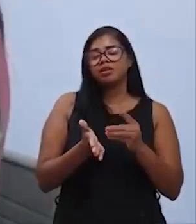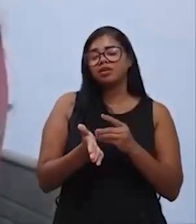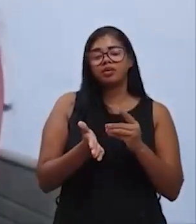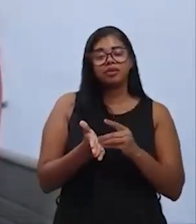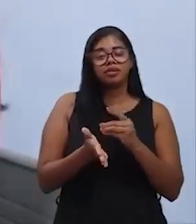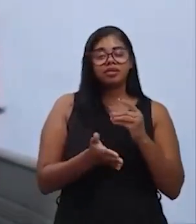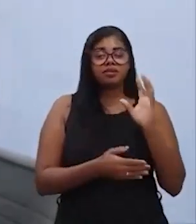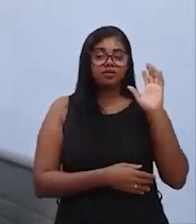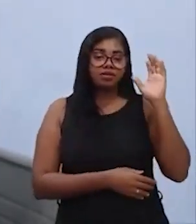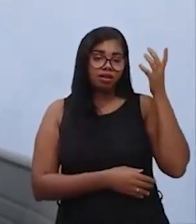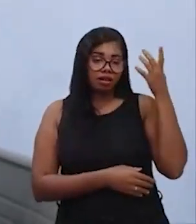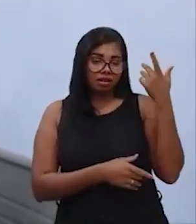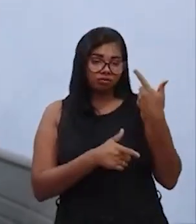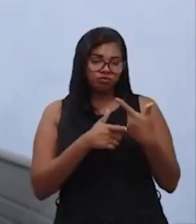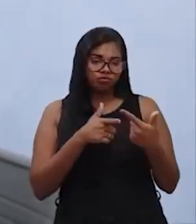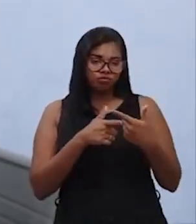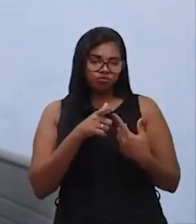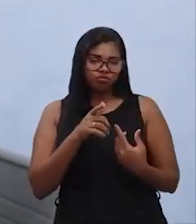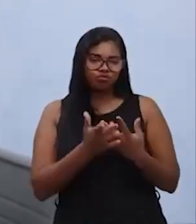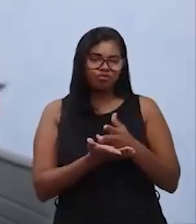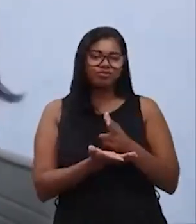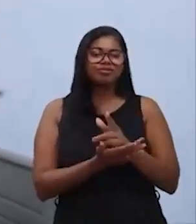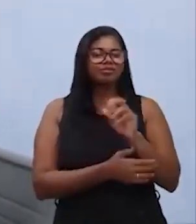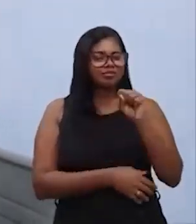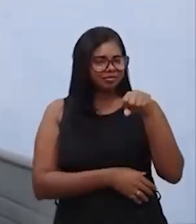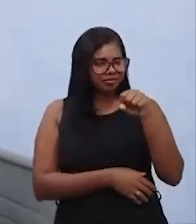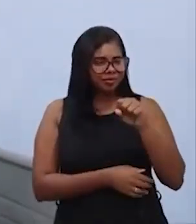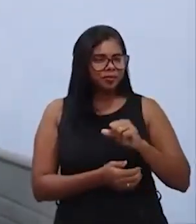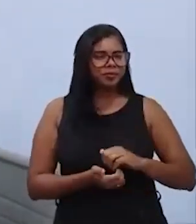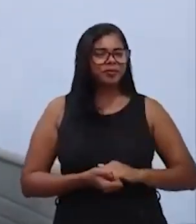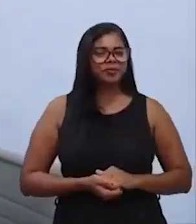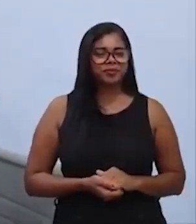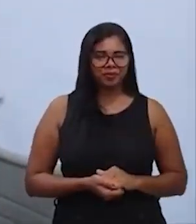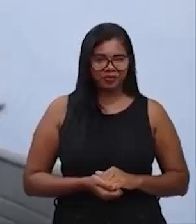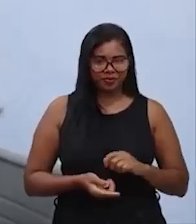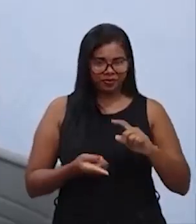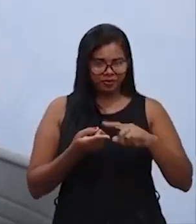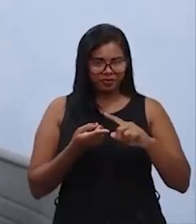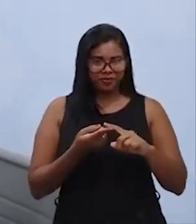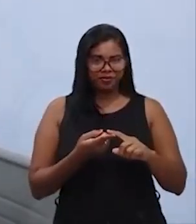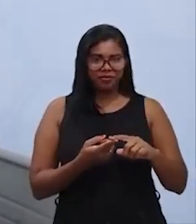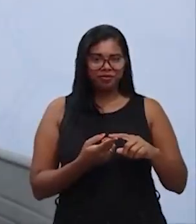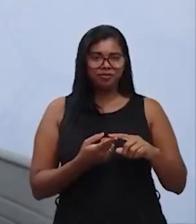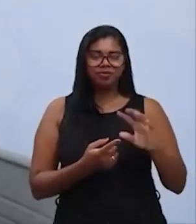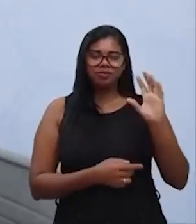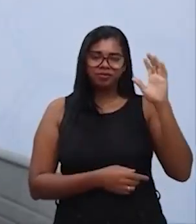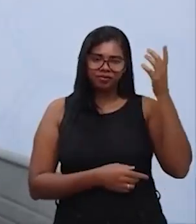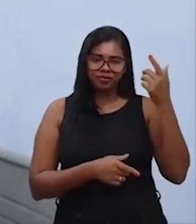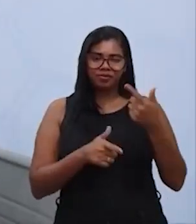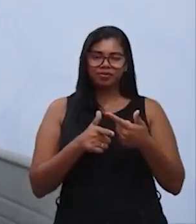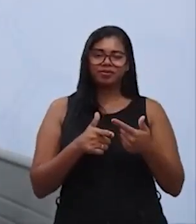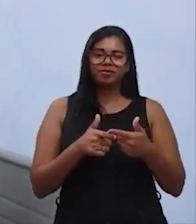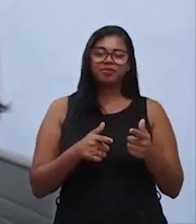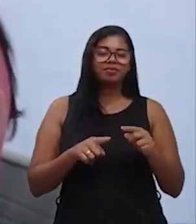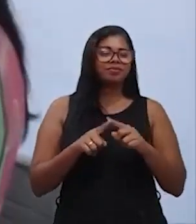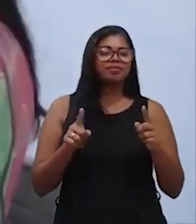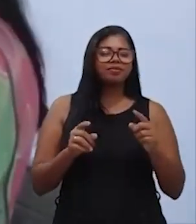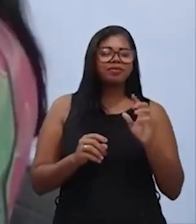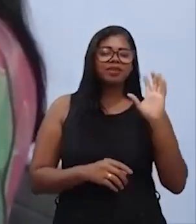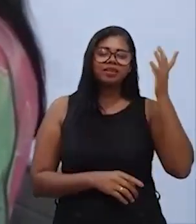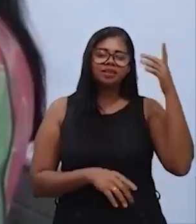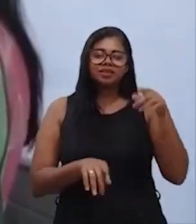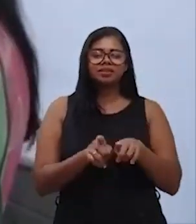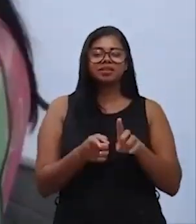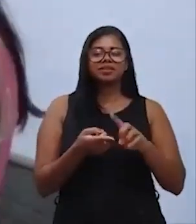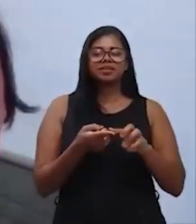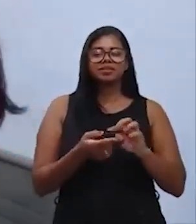para solucionar problemas. Sim, design é também para solucionar problemas. Mas que profissão não